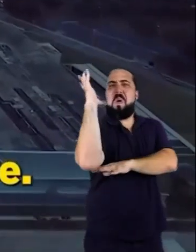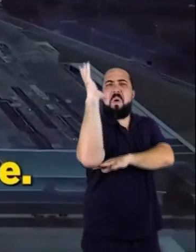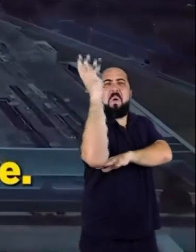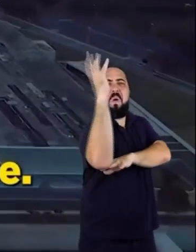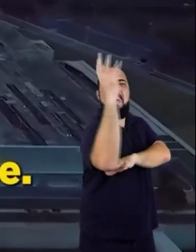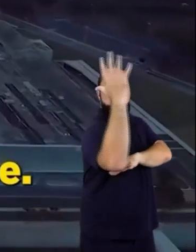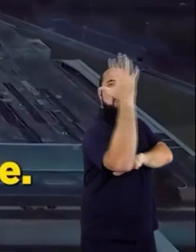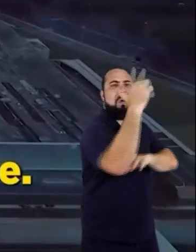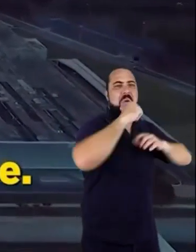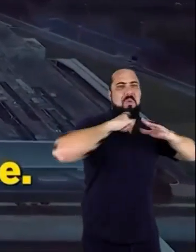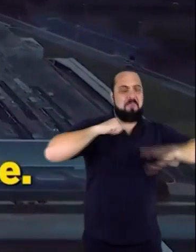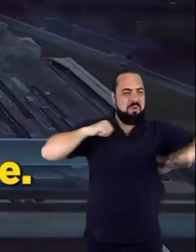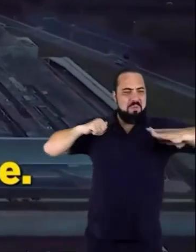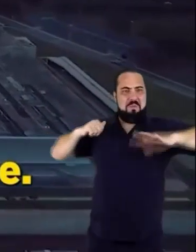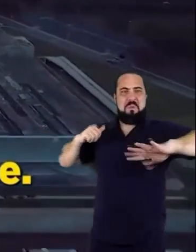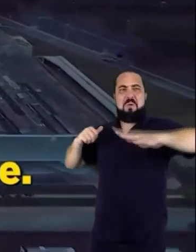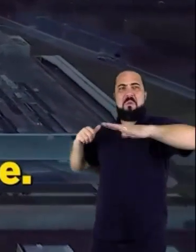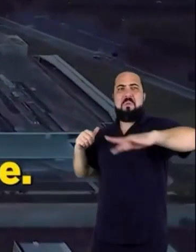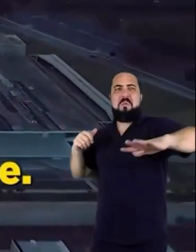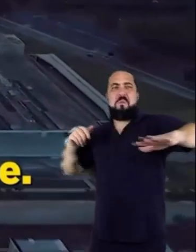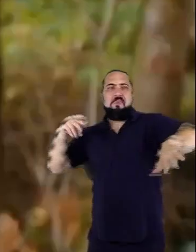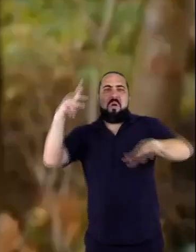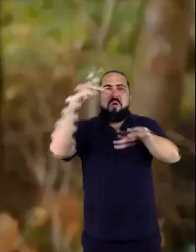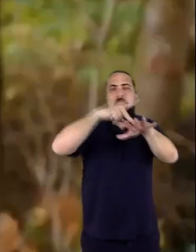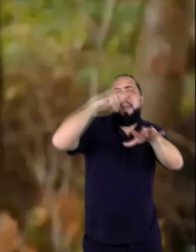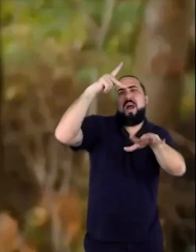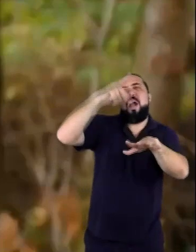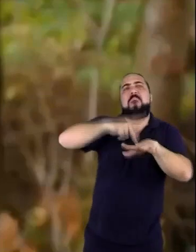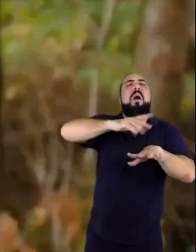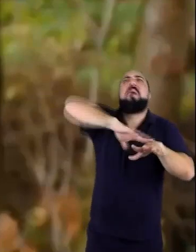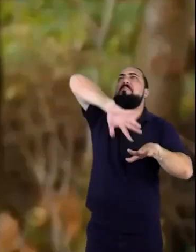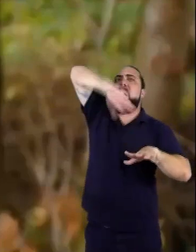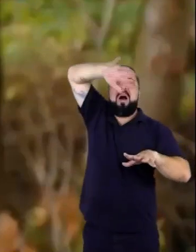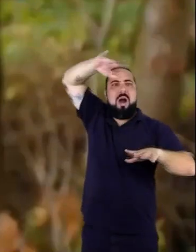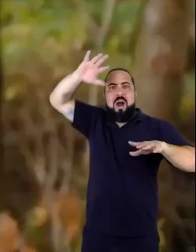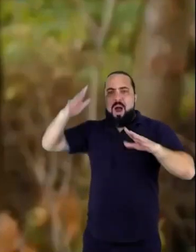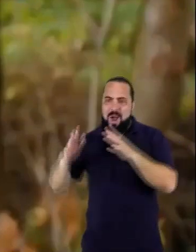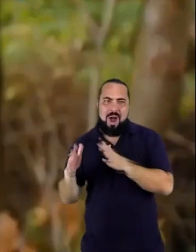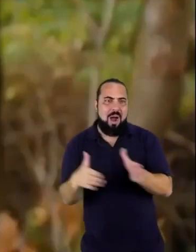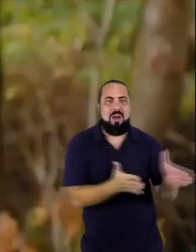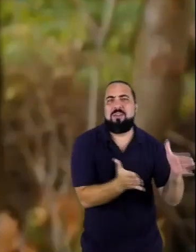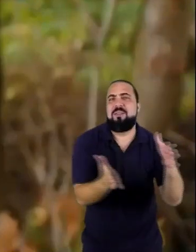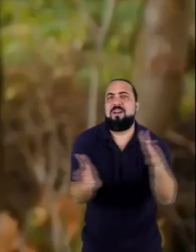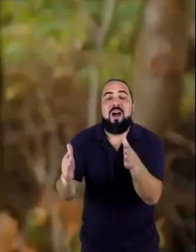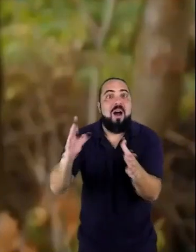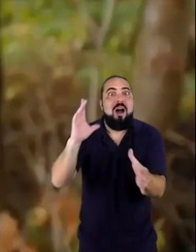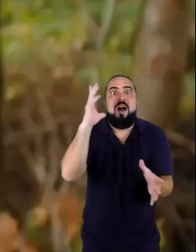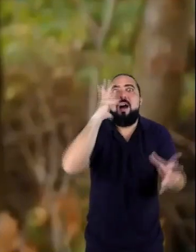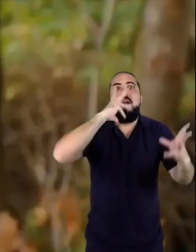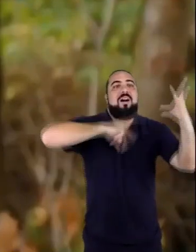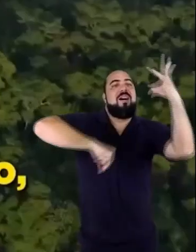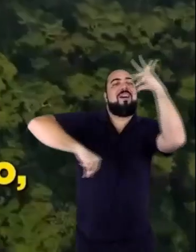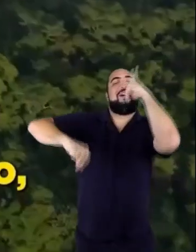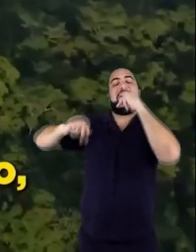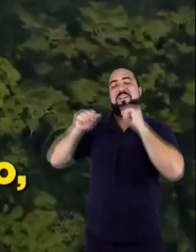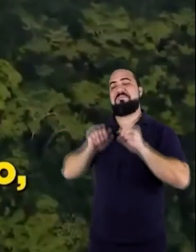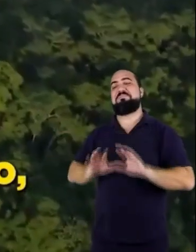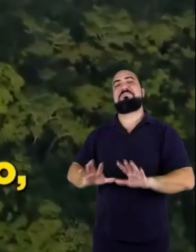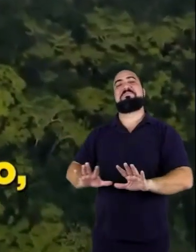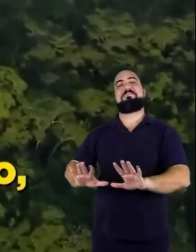imagem do Cruzeiro resplandece Gigante pela própria natureza